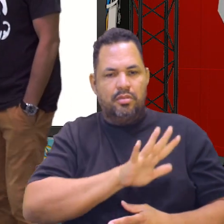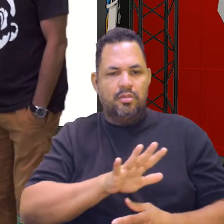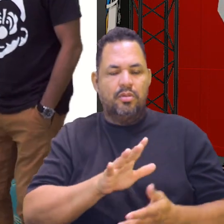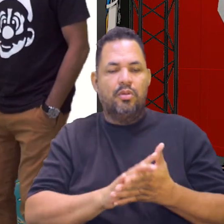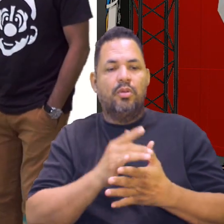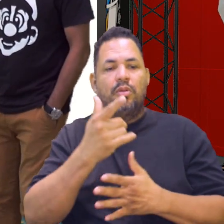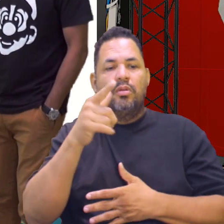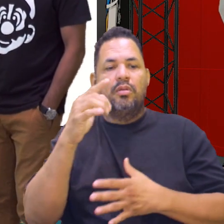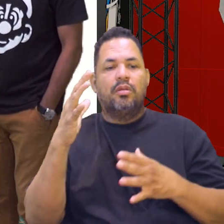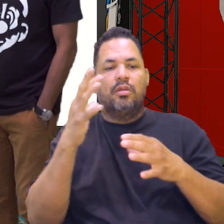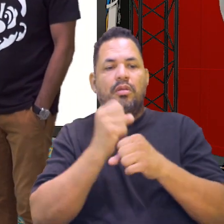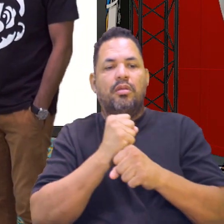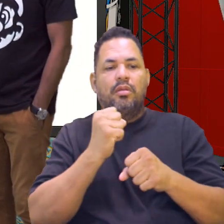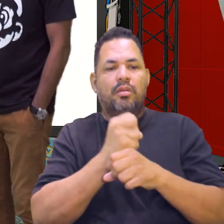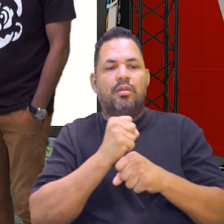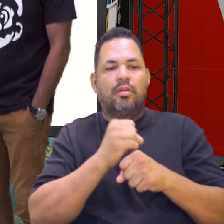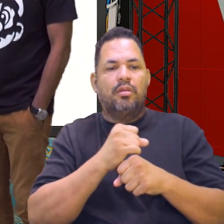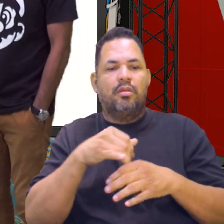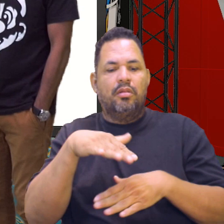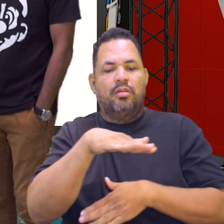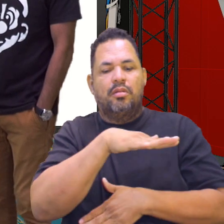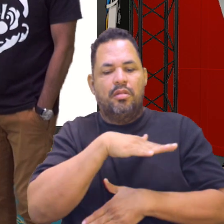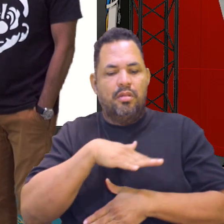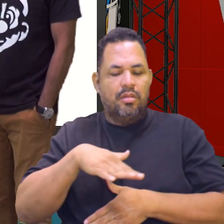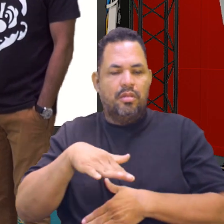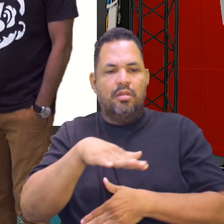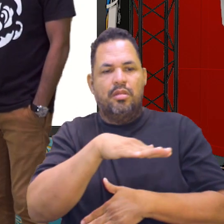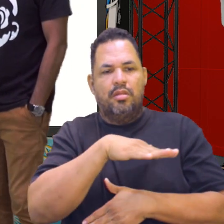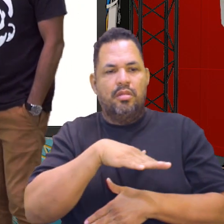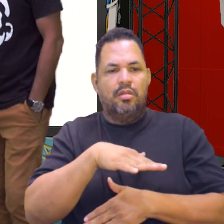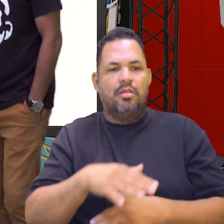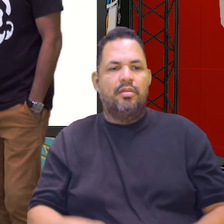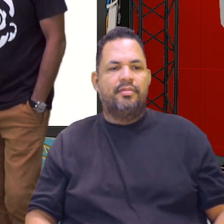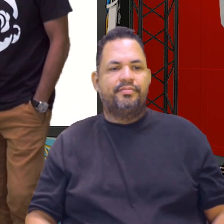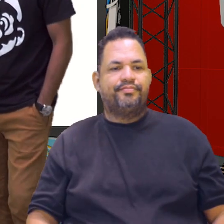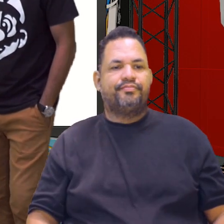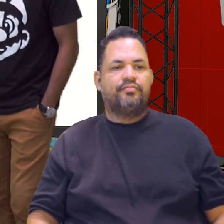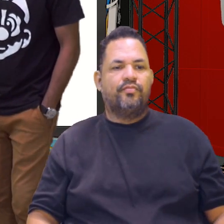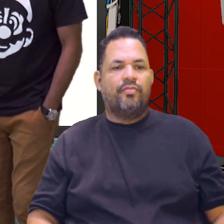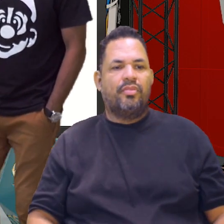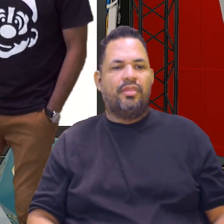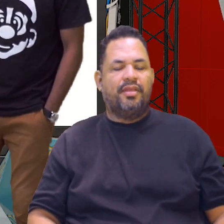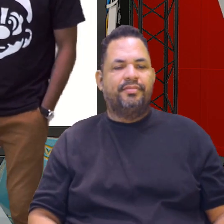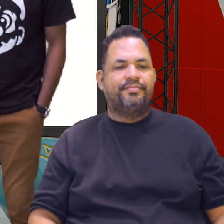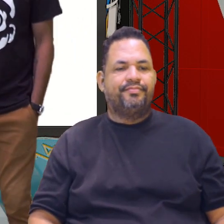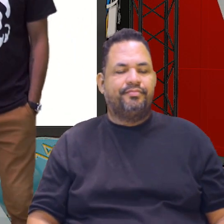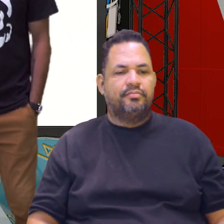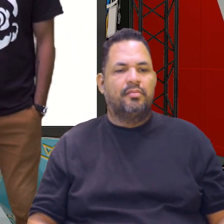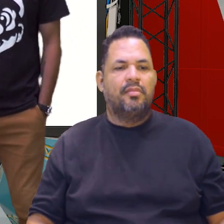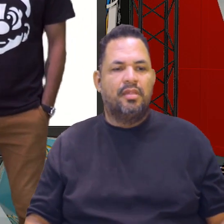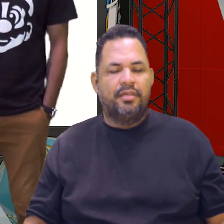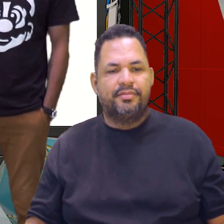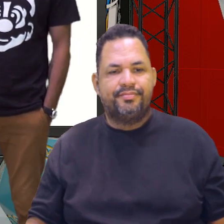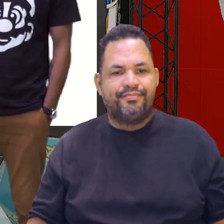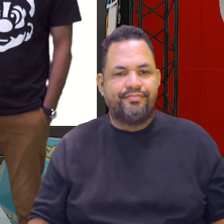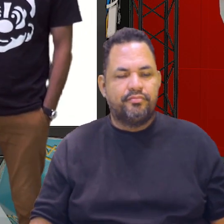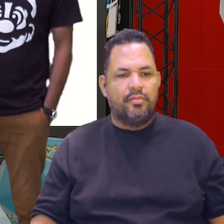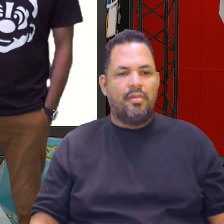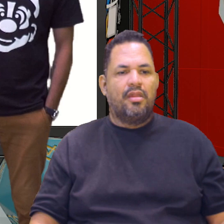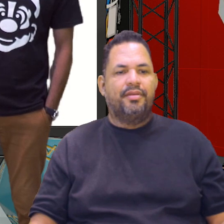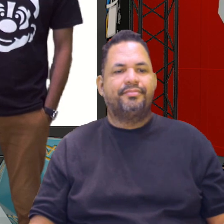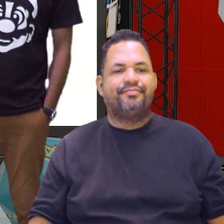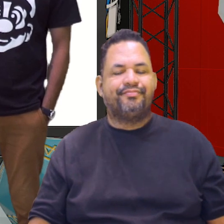sua área, usando a álgebra. O professor Maurício disse no começo, tá tudo ligado. É a geometria ligada com a álgebra. Isso é